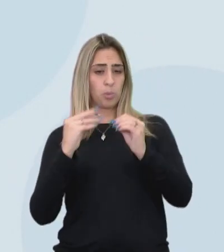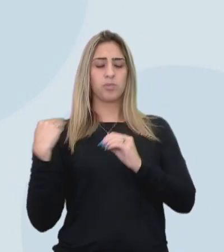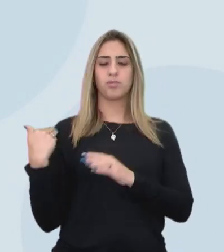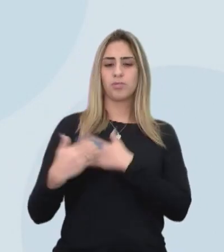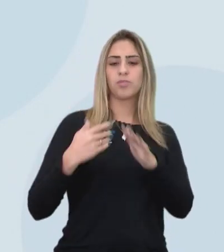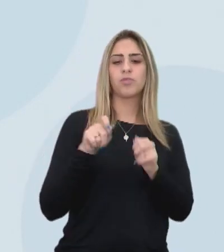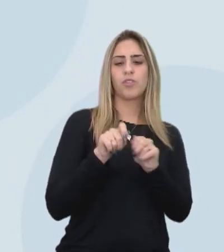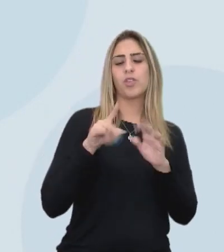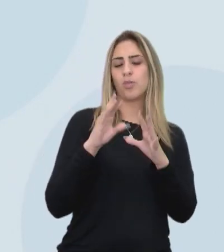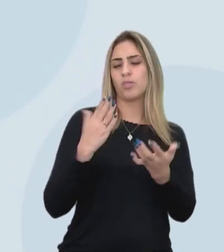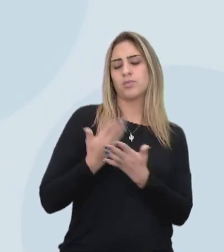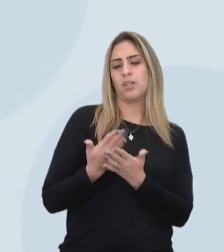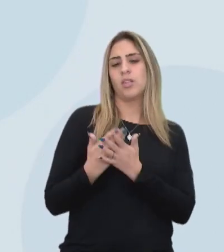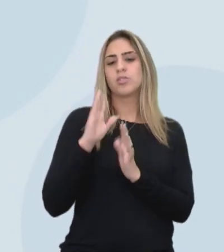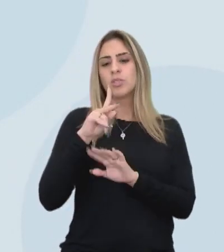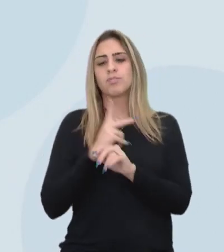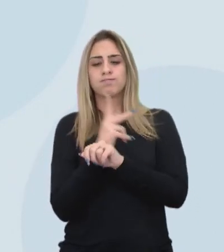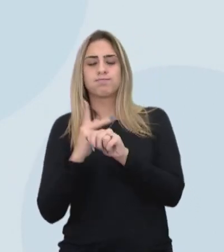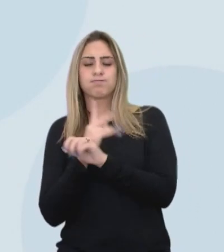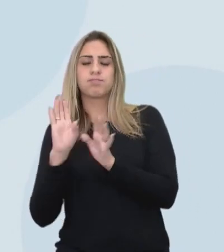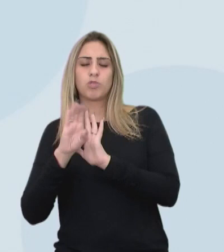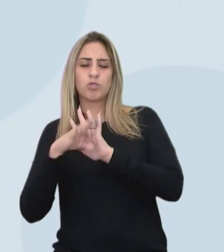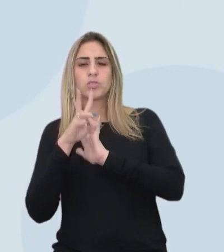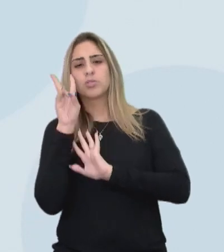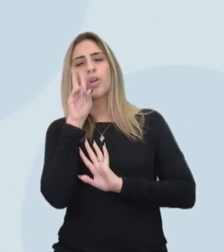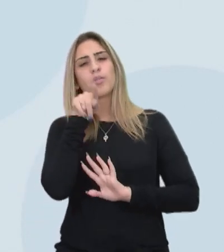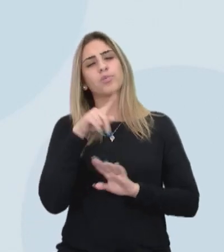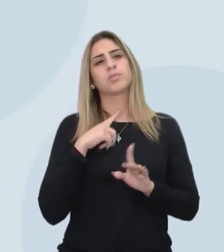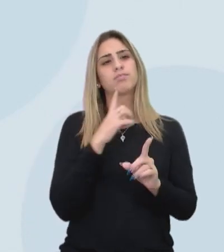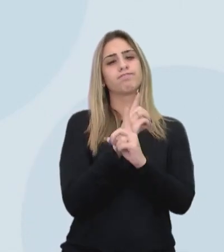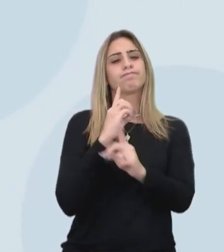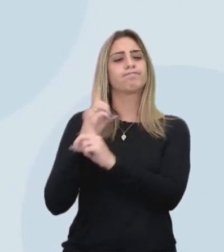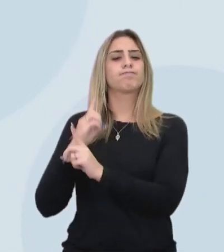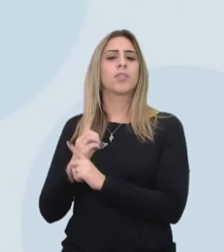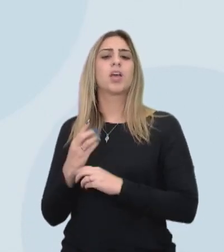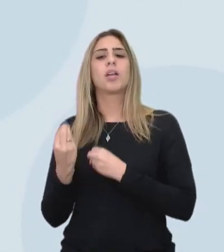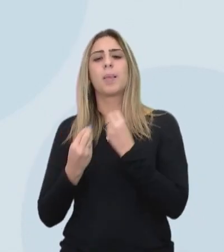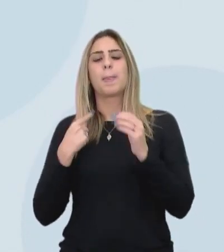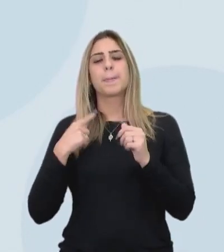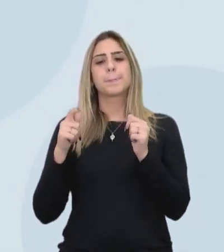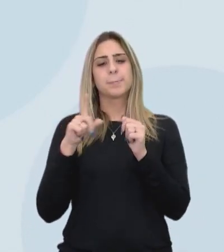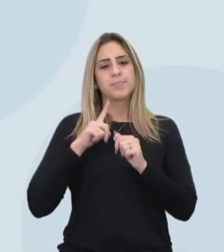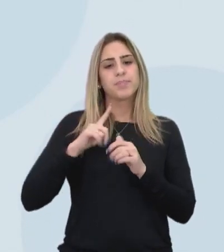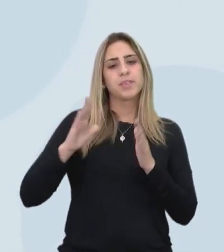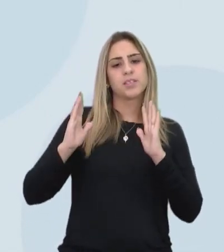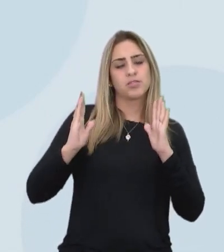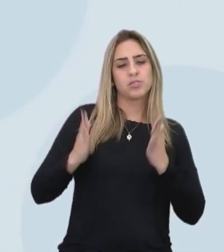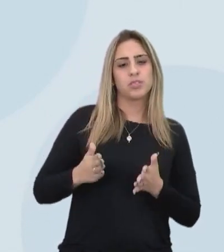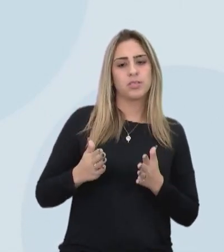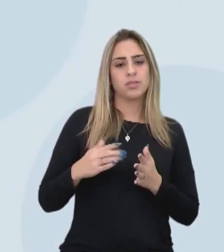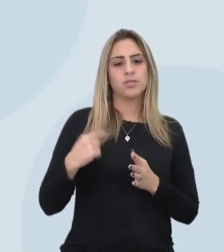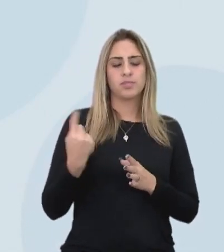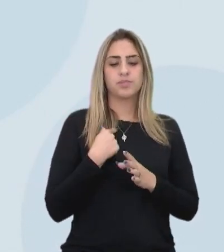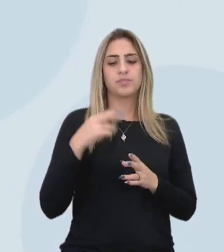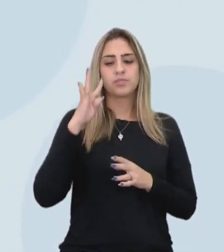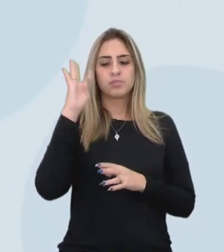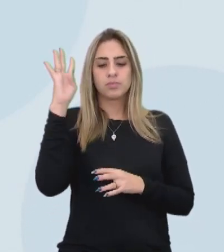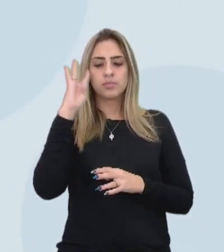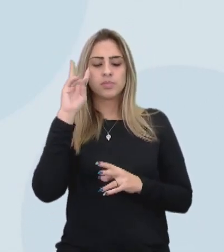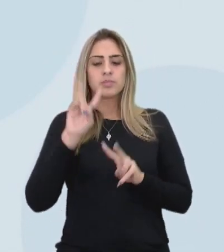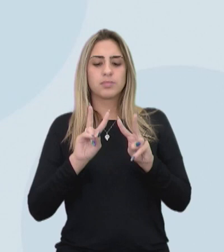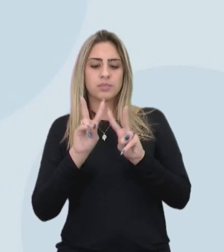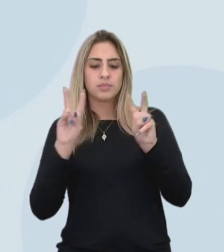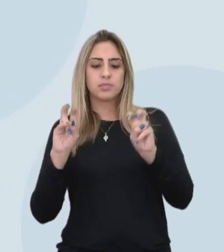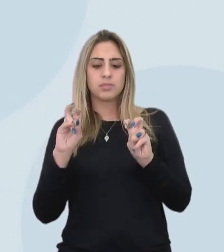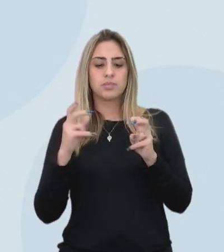abordado em todas essas aulas. É só procurar no nosso repositório o que você encontra, que contempla aí o que nós estamos refletindo sobre